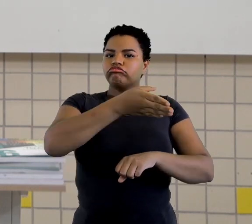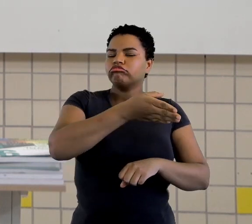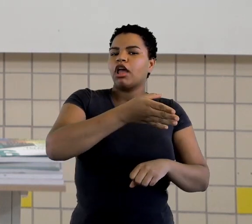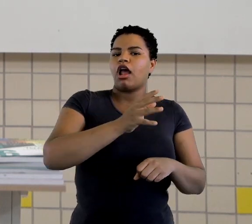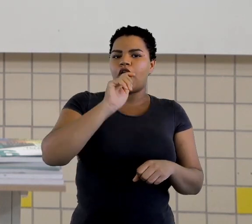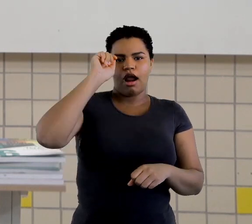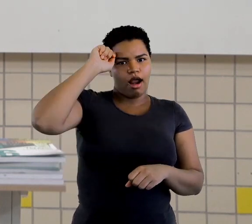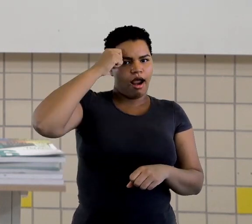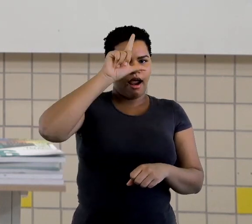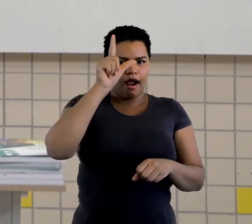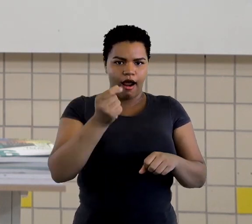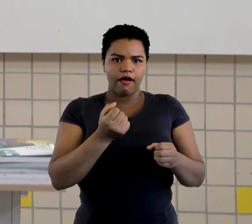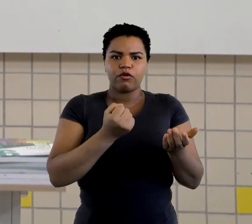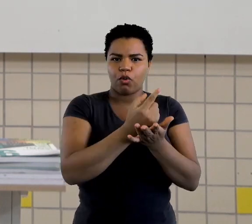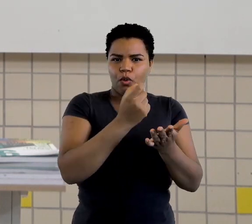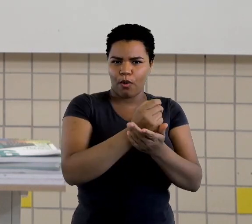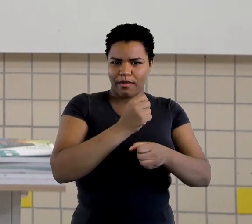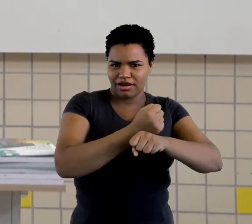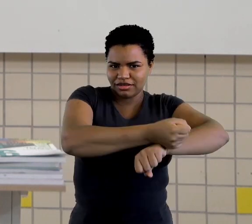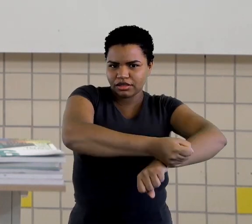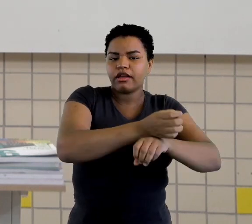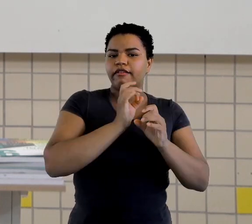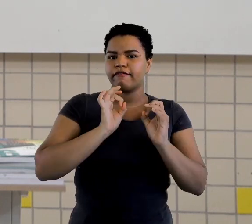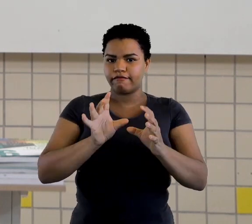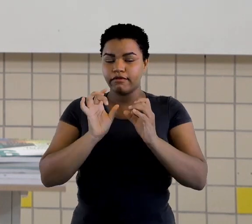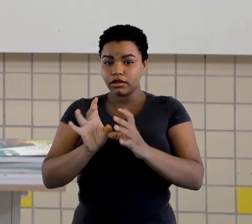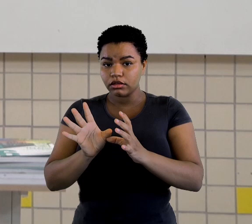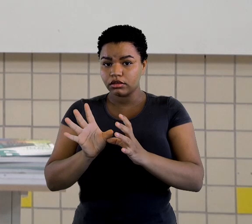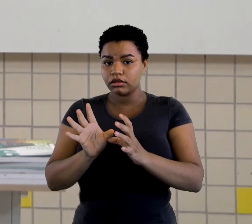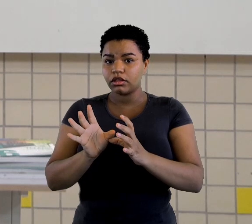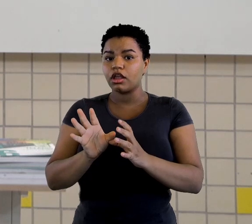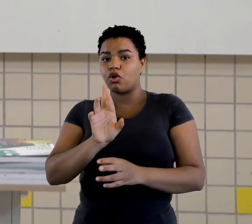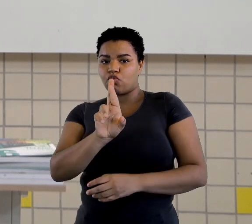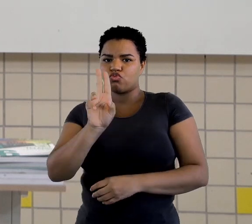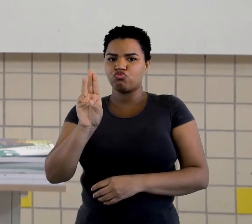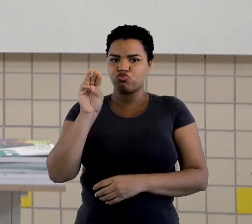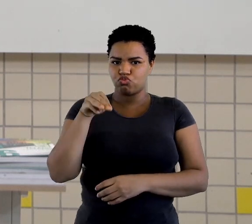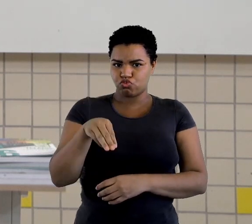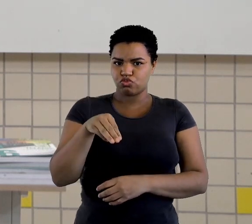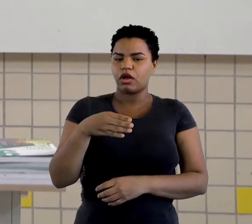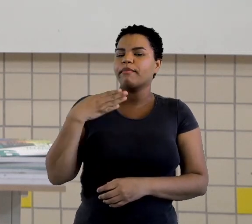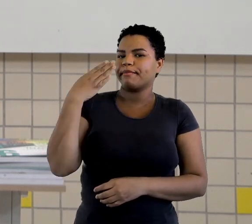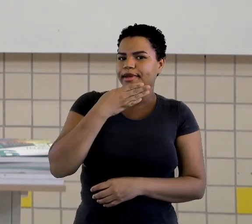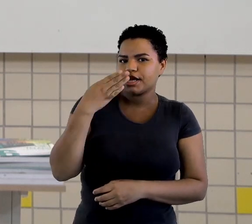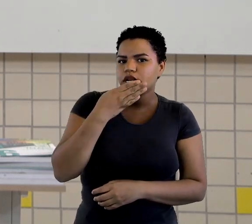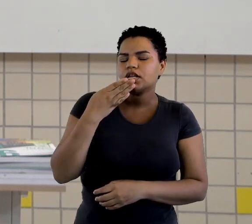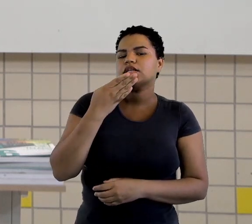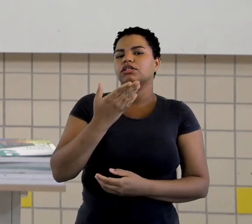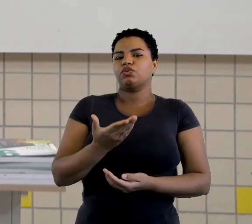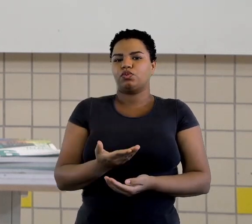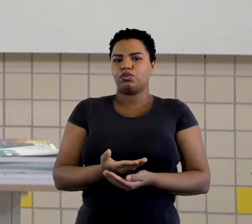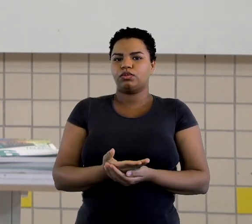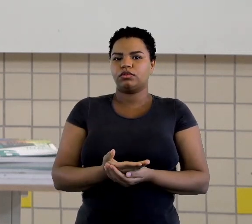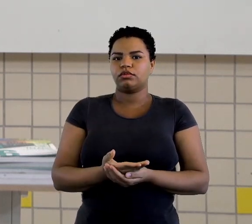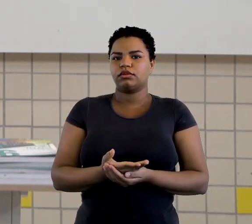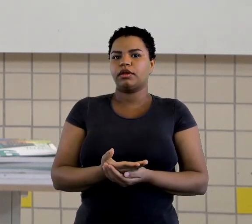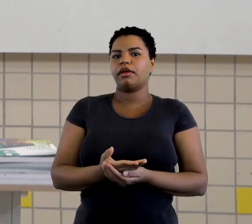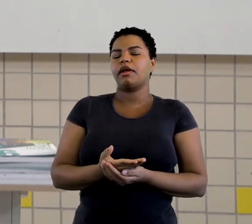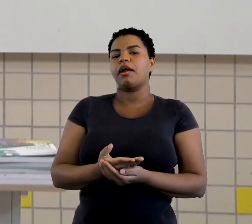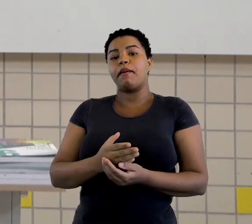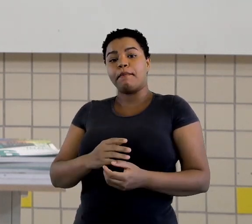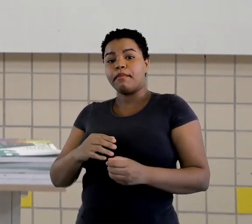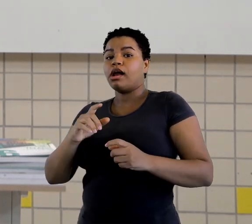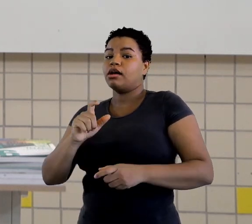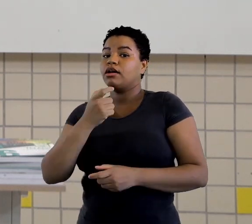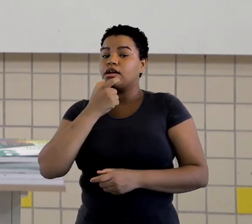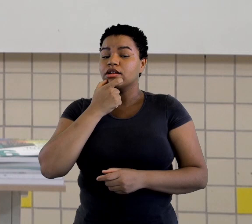escravos, negros africanos, e vendiam esse rum, esse melaço, esse açúcar para a